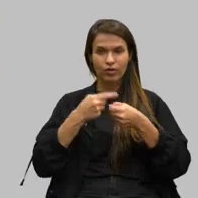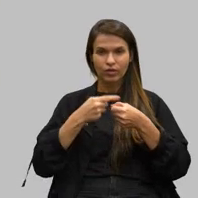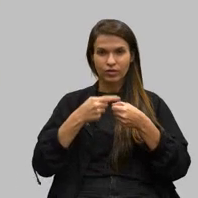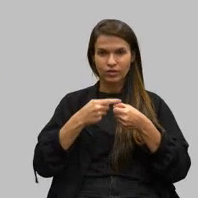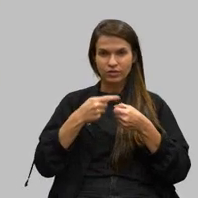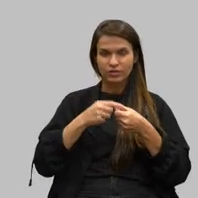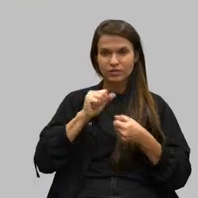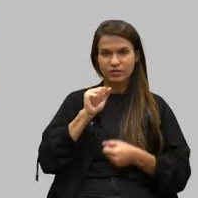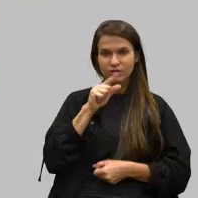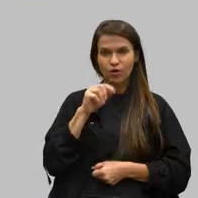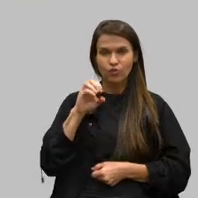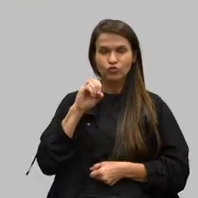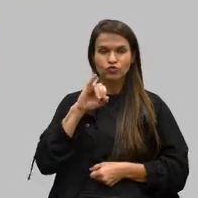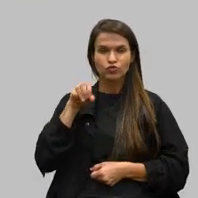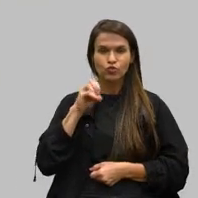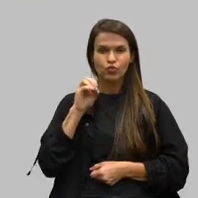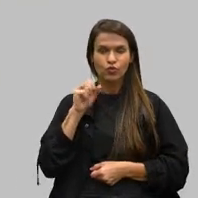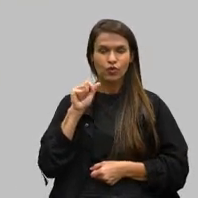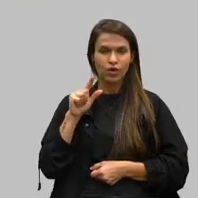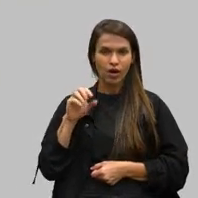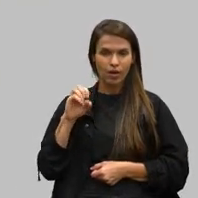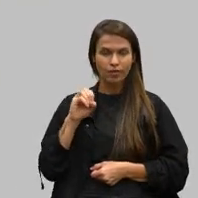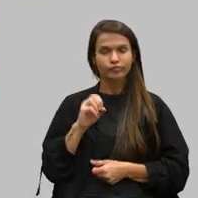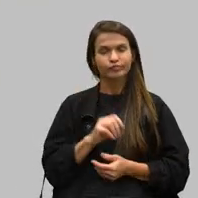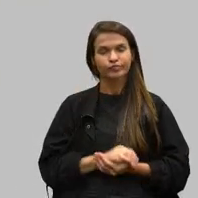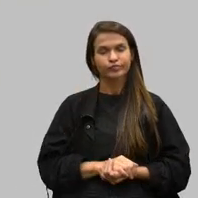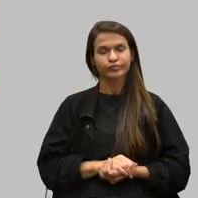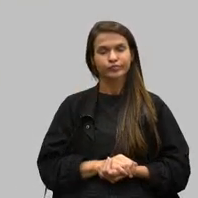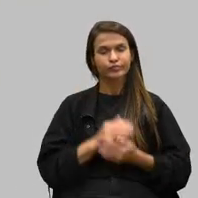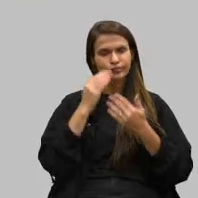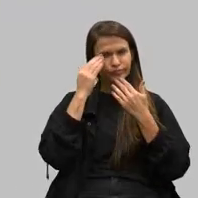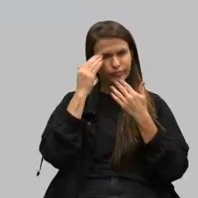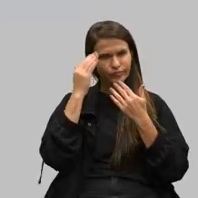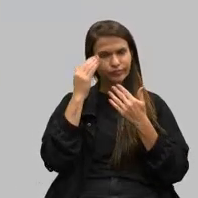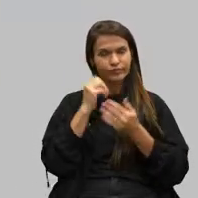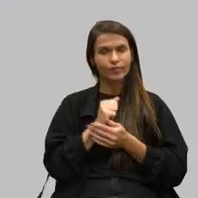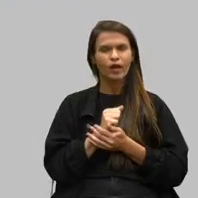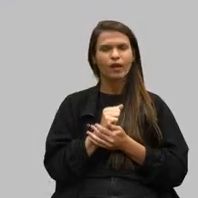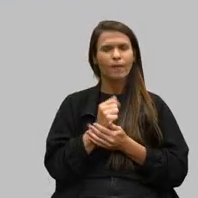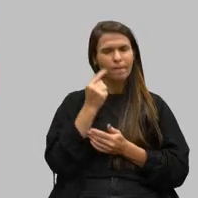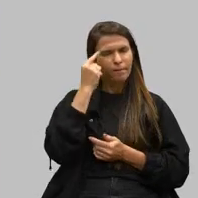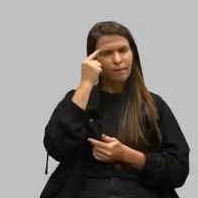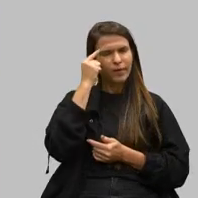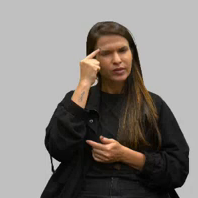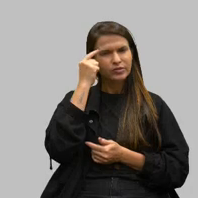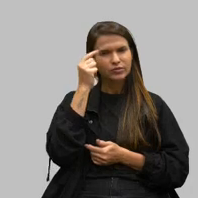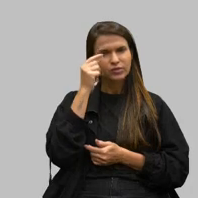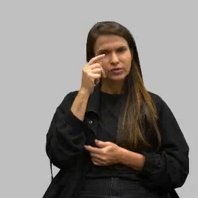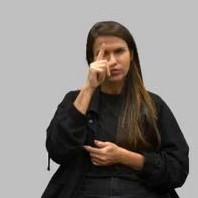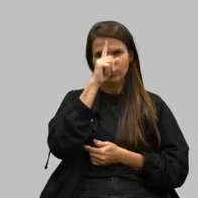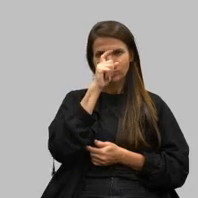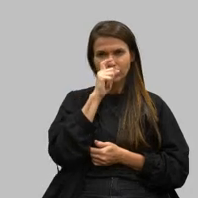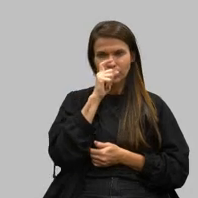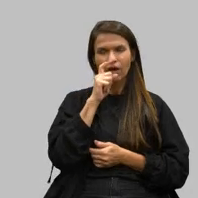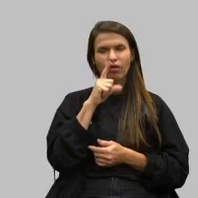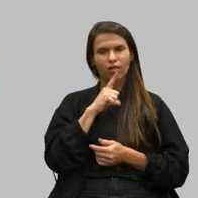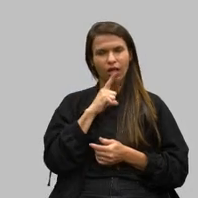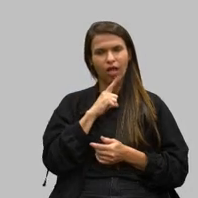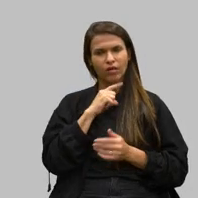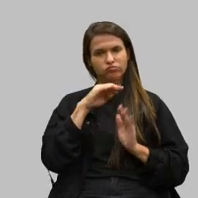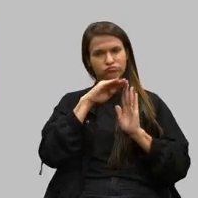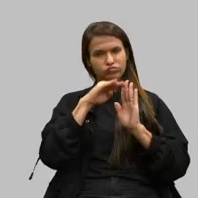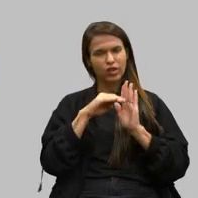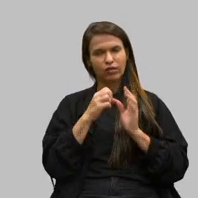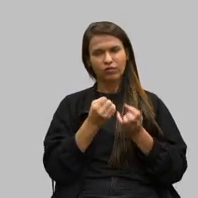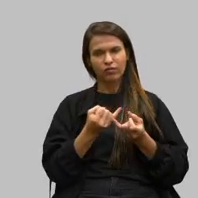Secretário. Obrigado, presidente. Então, Gil, eu acho que esse hospital você me trouxe algumas vezes esse pleito. Temos excelentes hospitais em